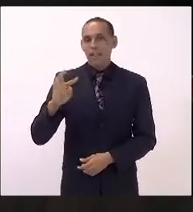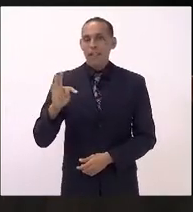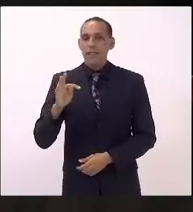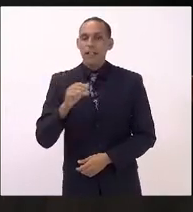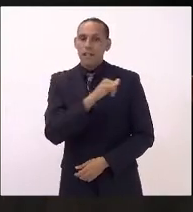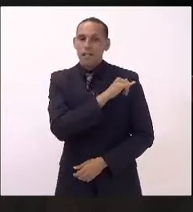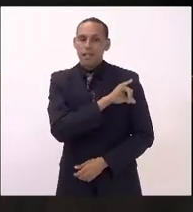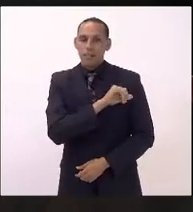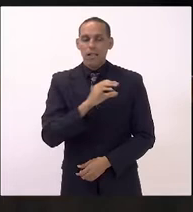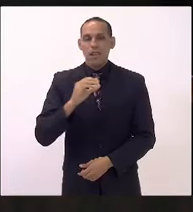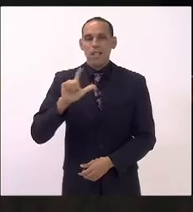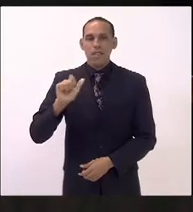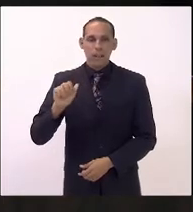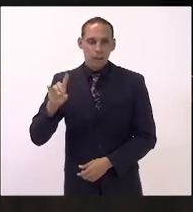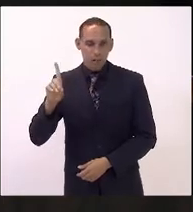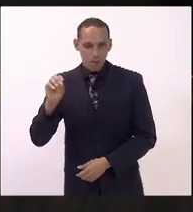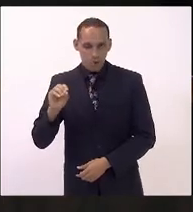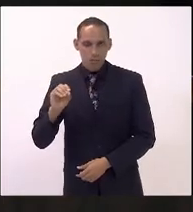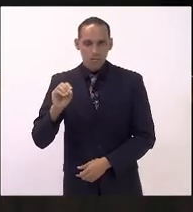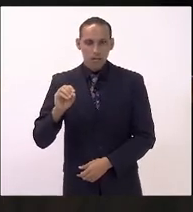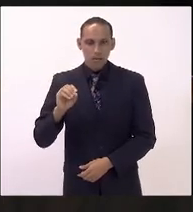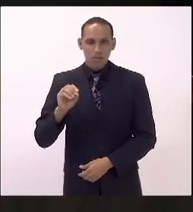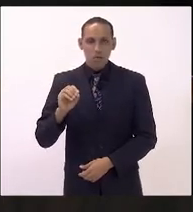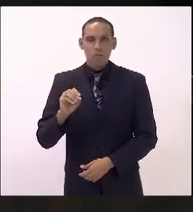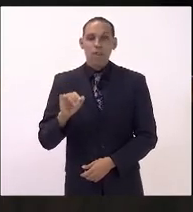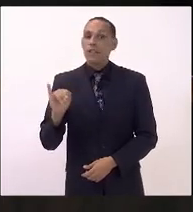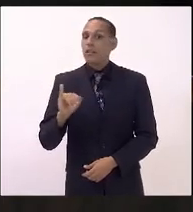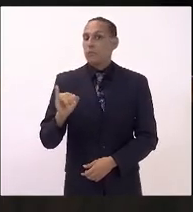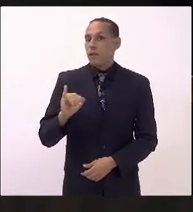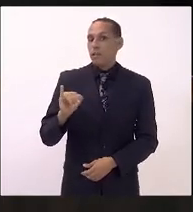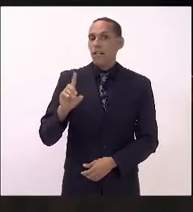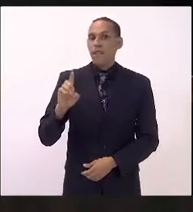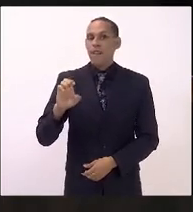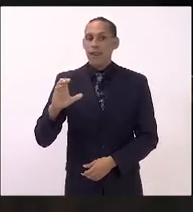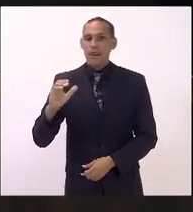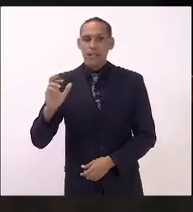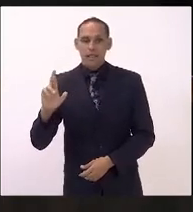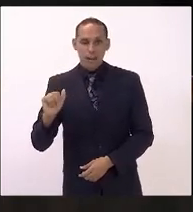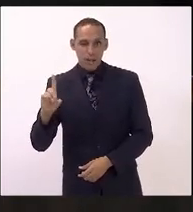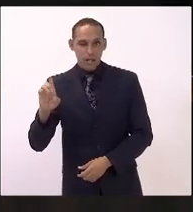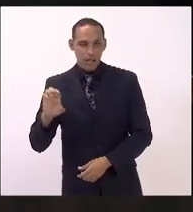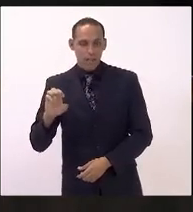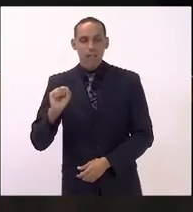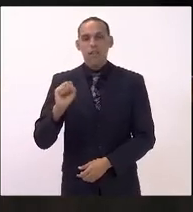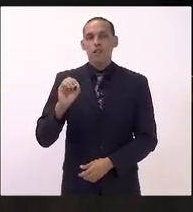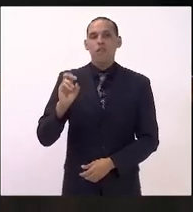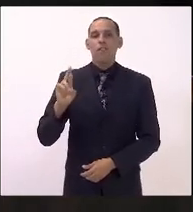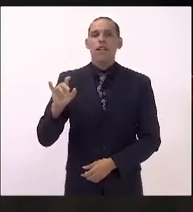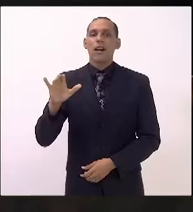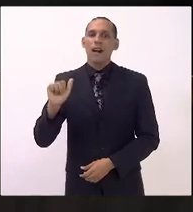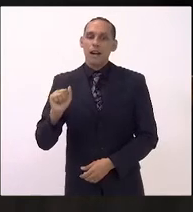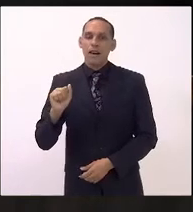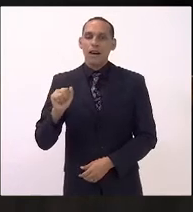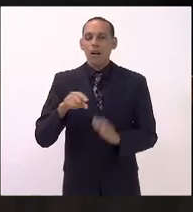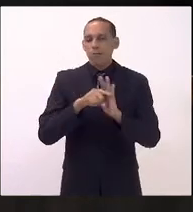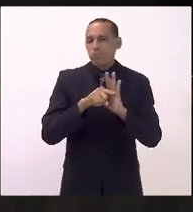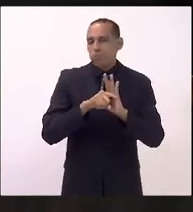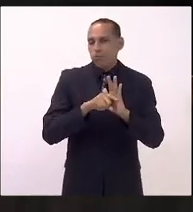Janeiro, Cláudia Otiga, inspetora da DECRAD, Soraya Roberto, investigadora da